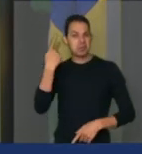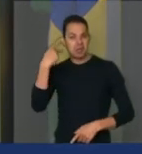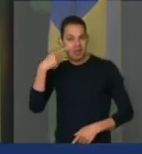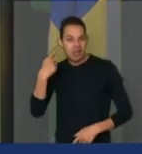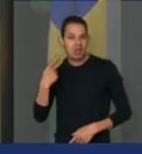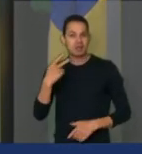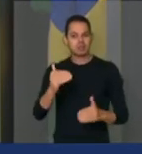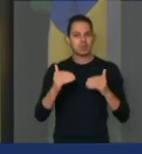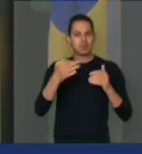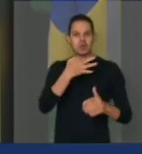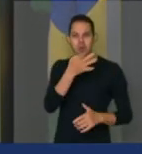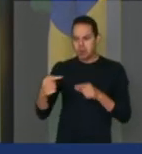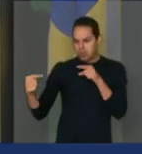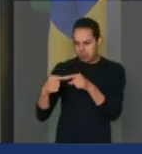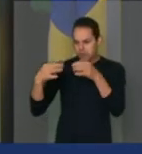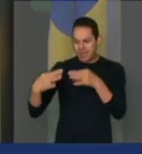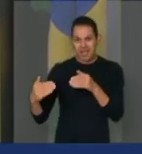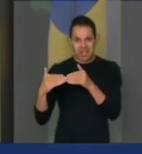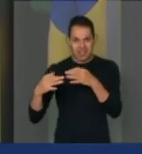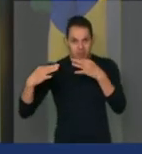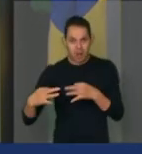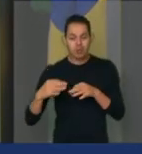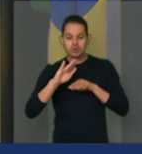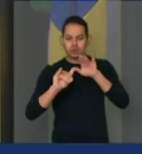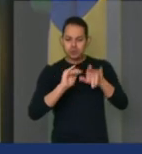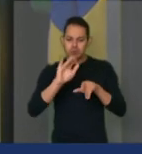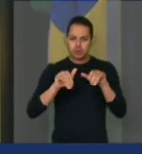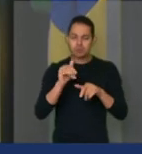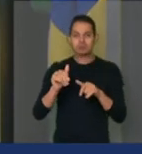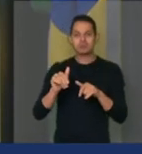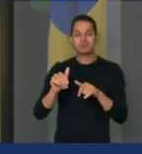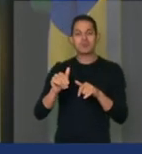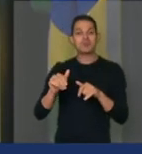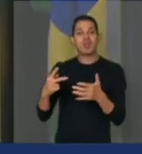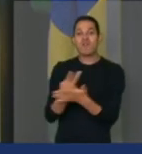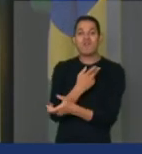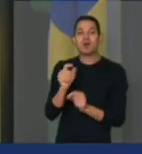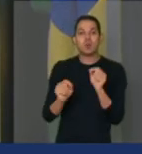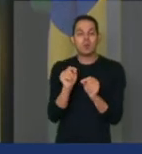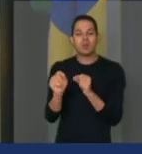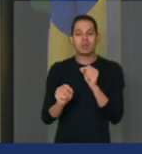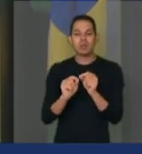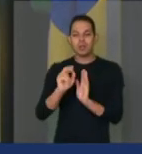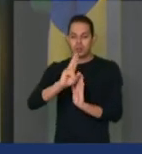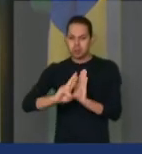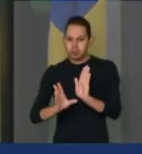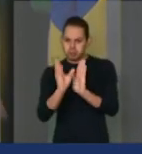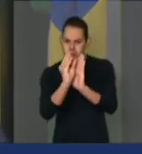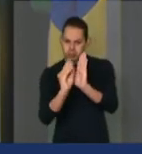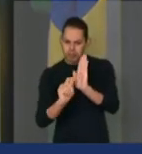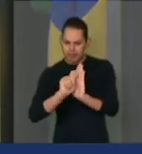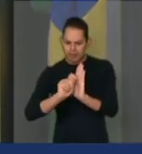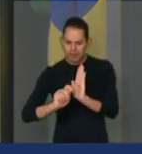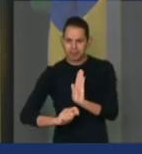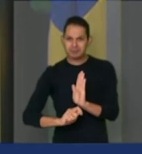tem um posicionamento favorável à condução do presidente bolsonaro e foi inserindo nesse relatório que vale menos